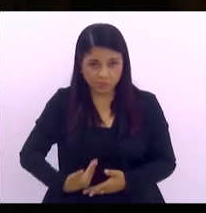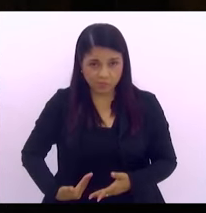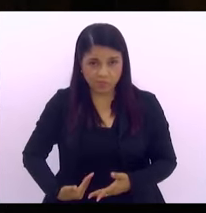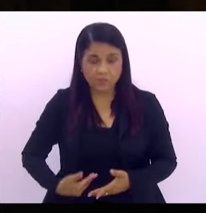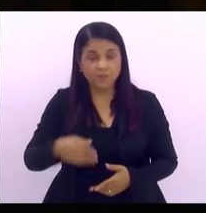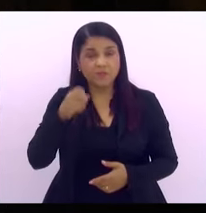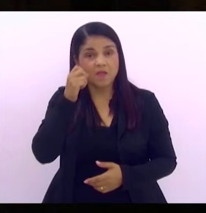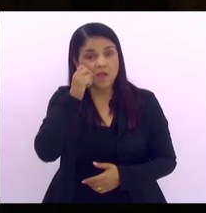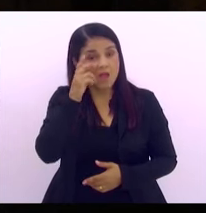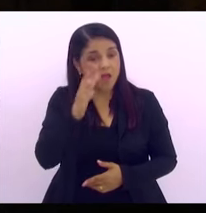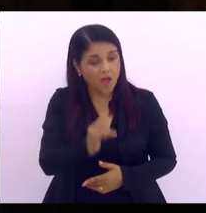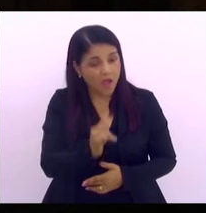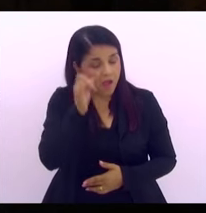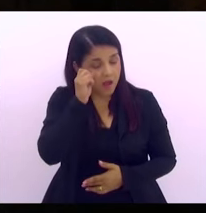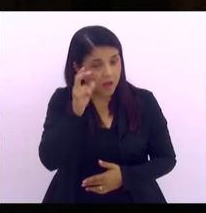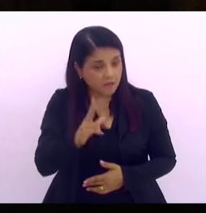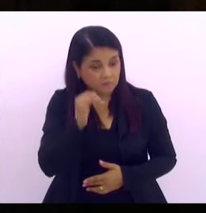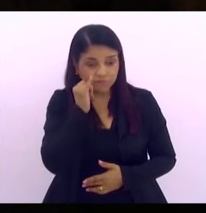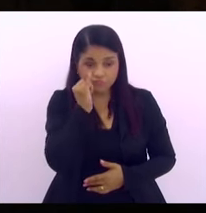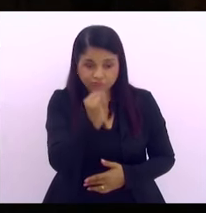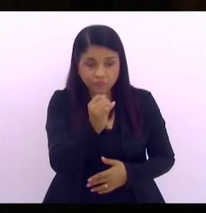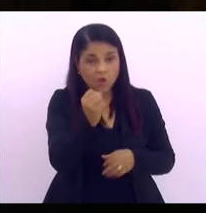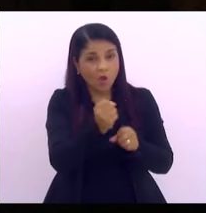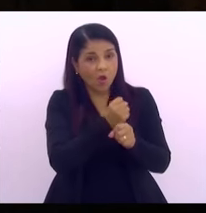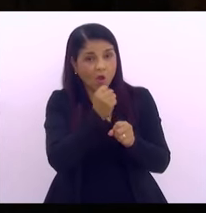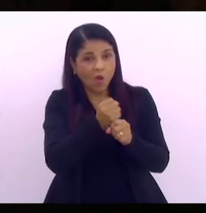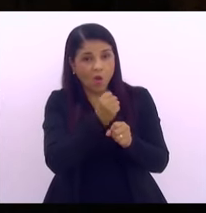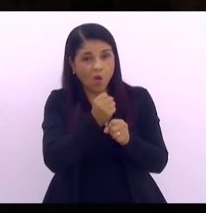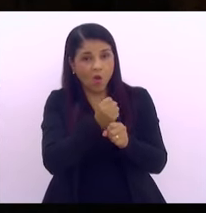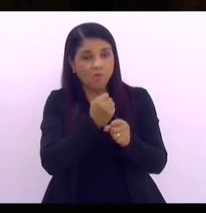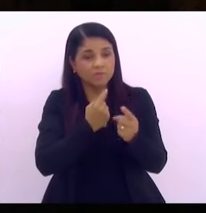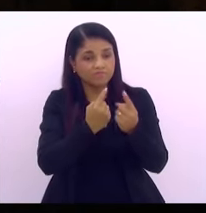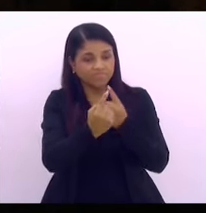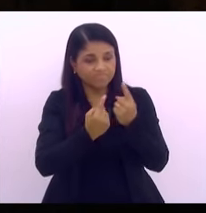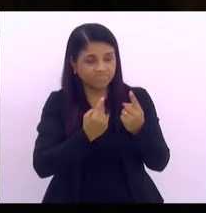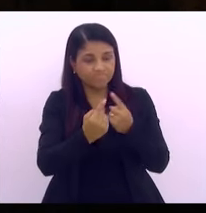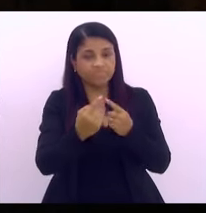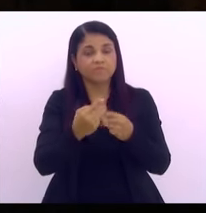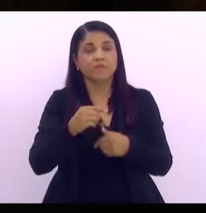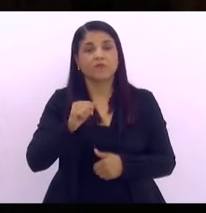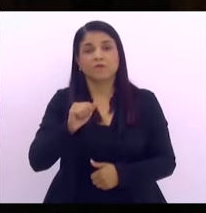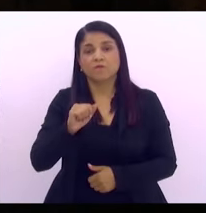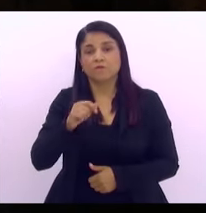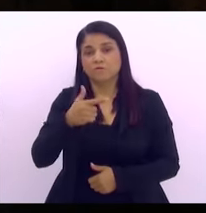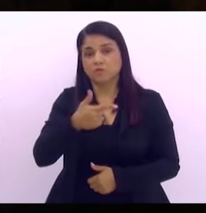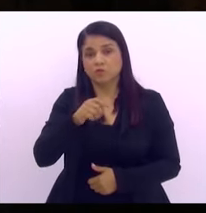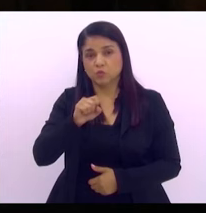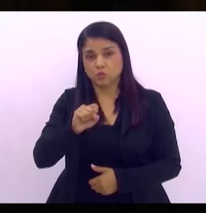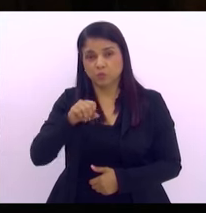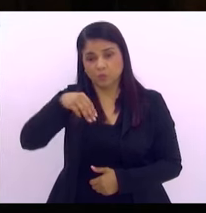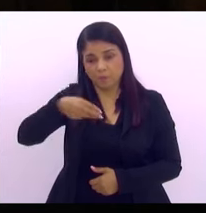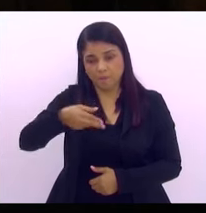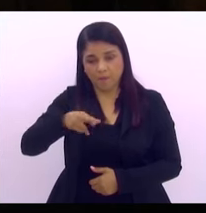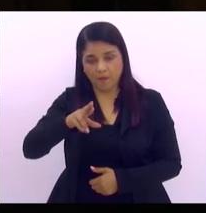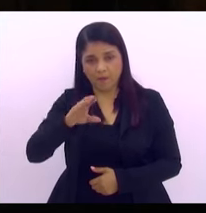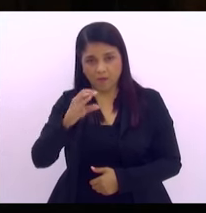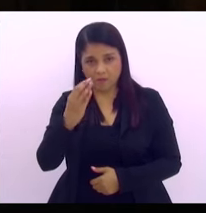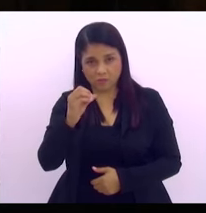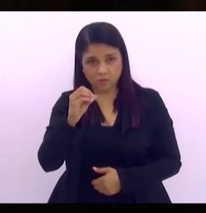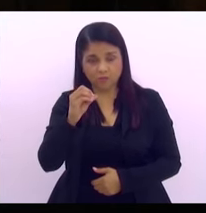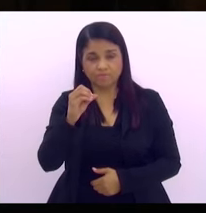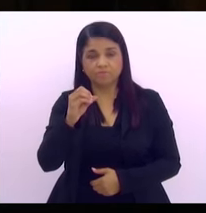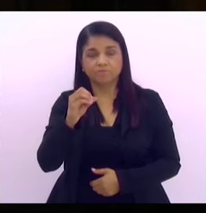alertando que as obras que estavam sendo feitas na Avenida 28 de Março não estariam com a